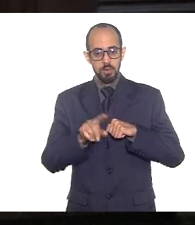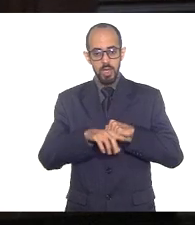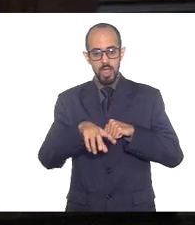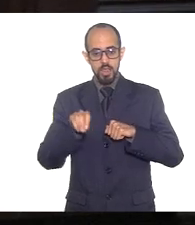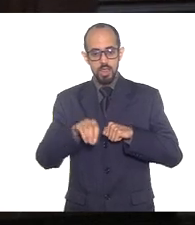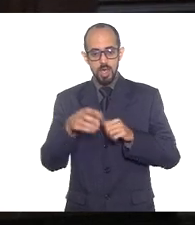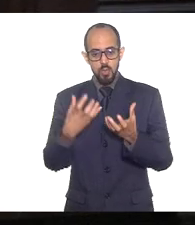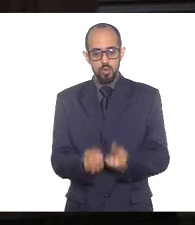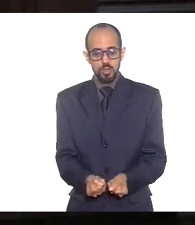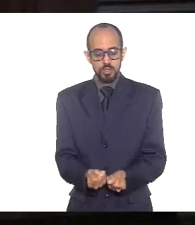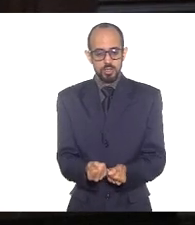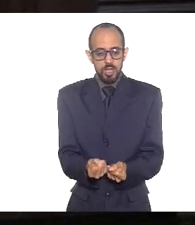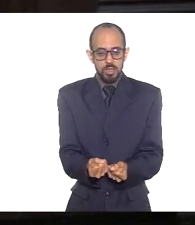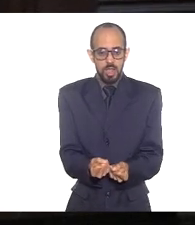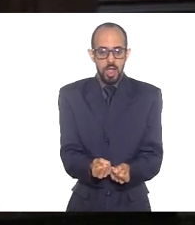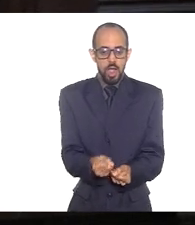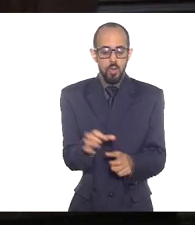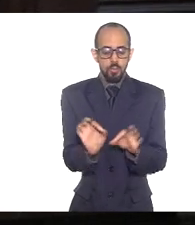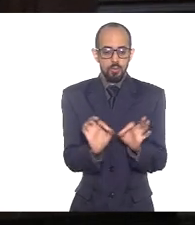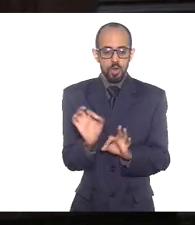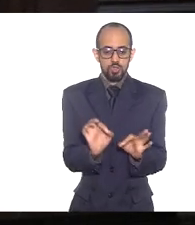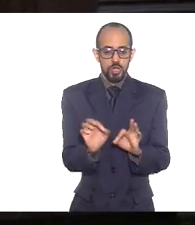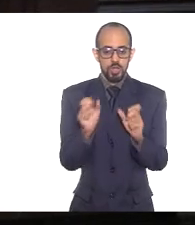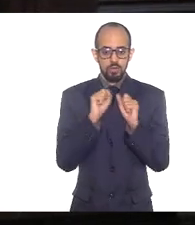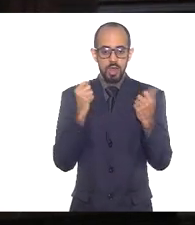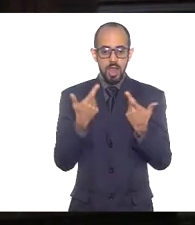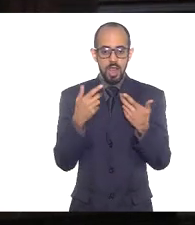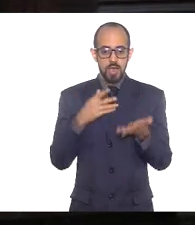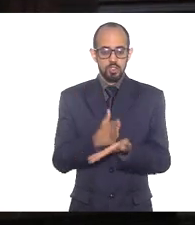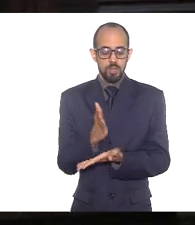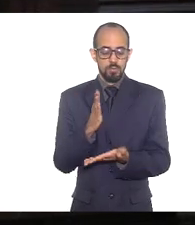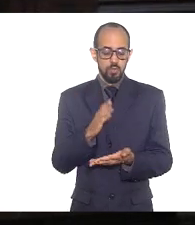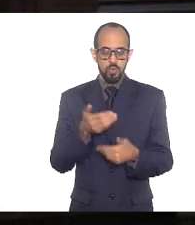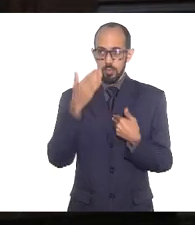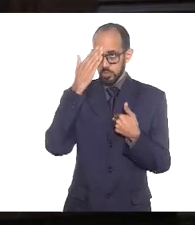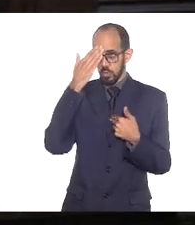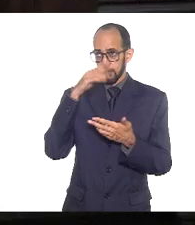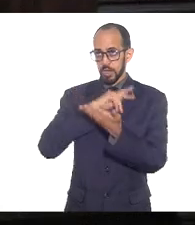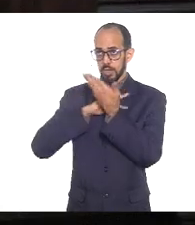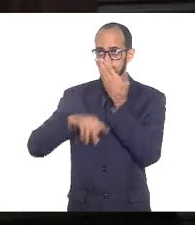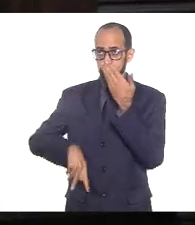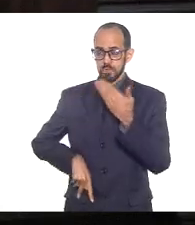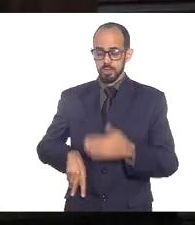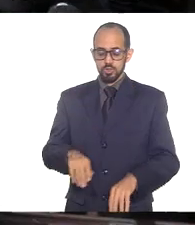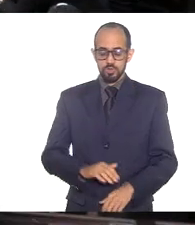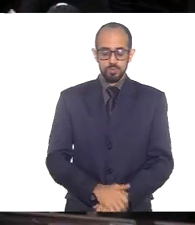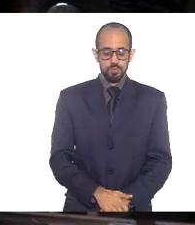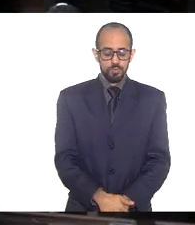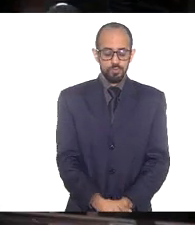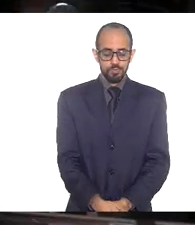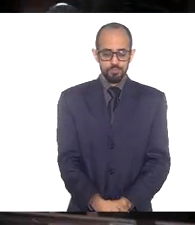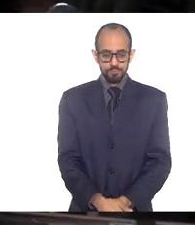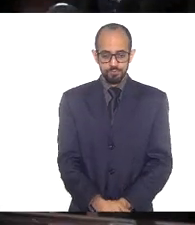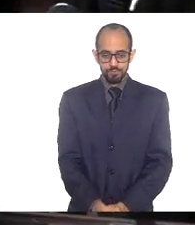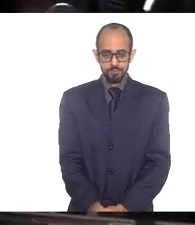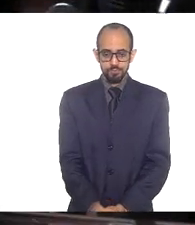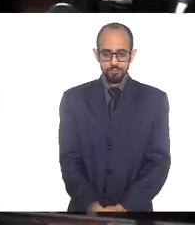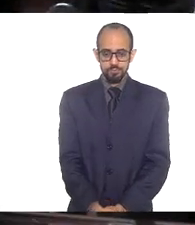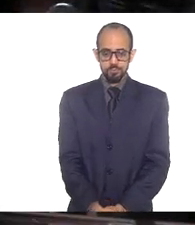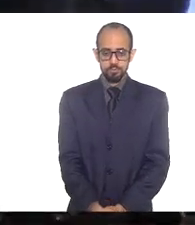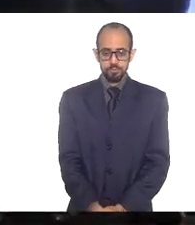arcar com um projeto que esta casa aprovou muito obrigada senhor presidente a e